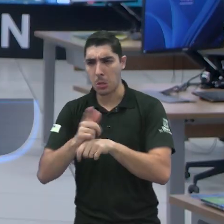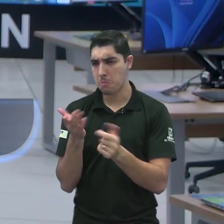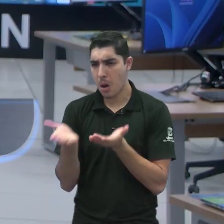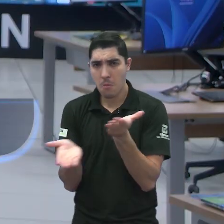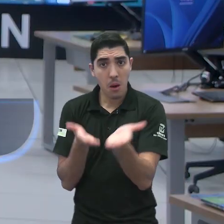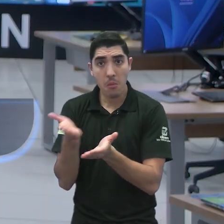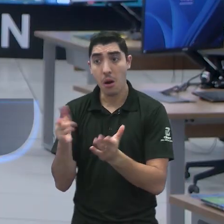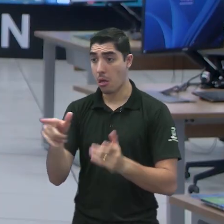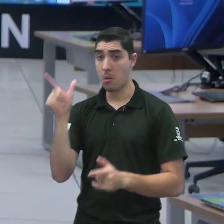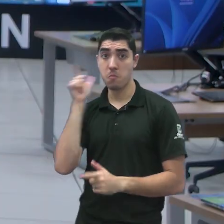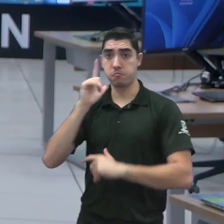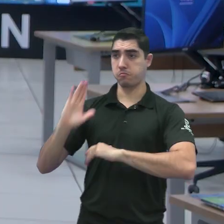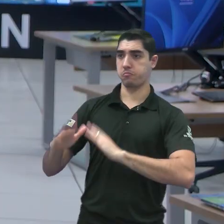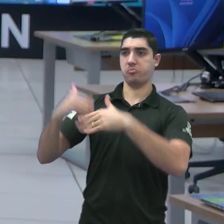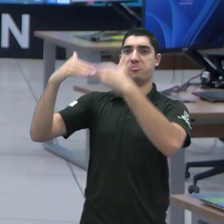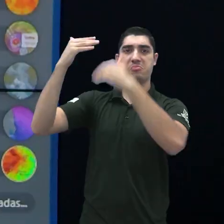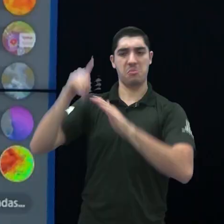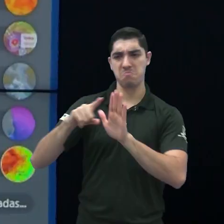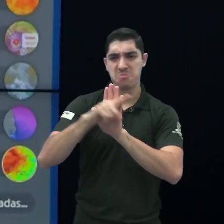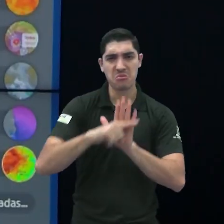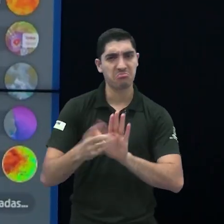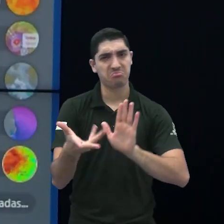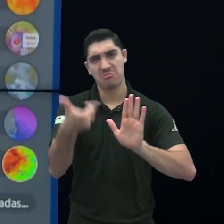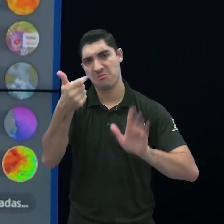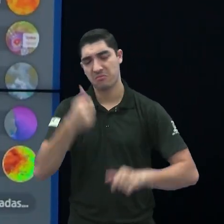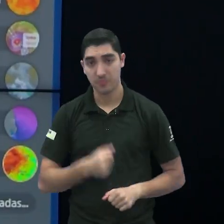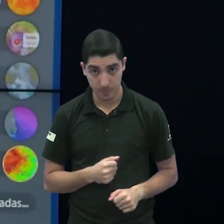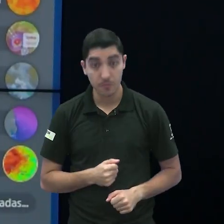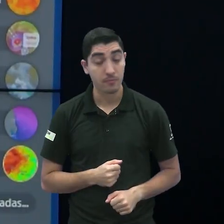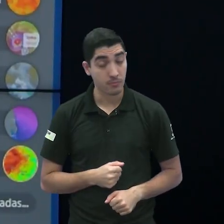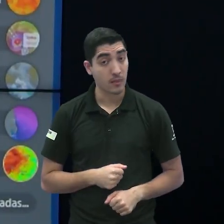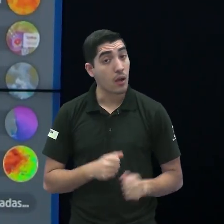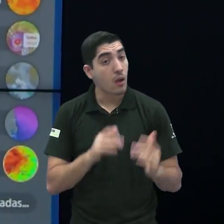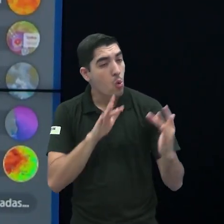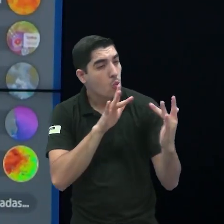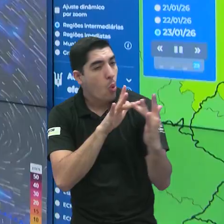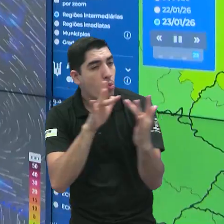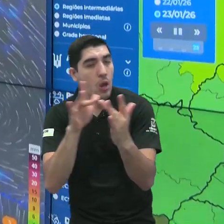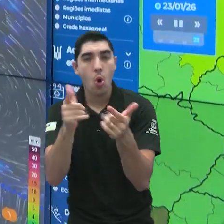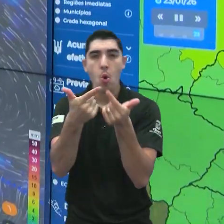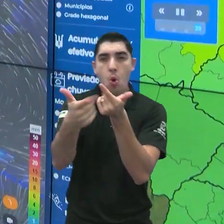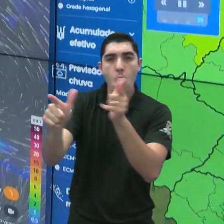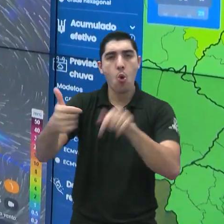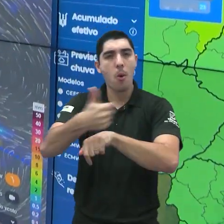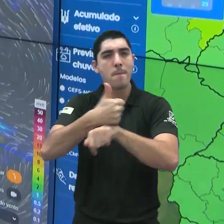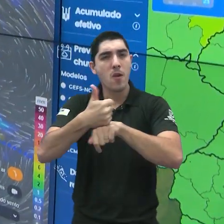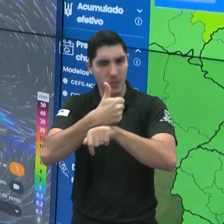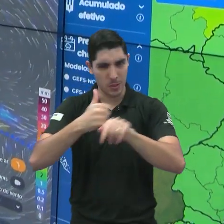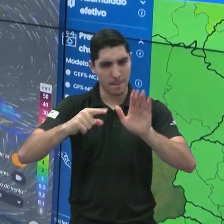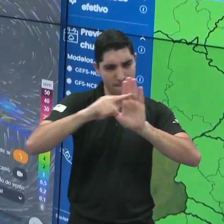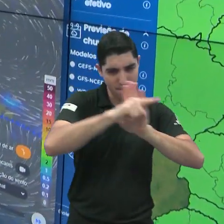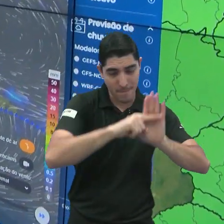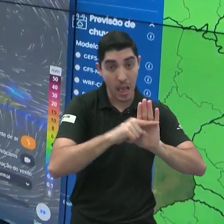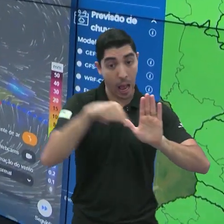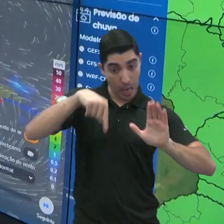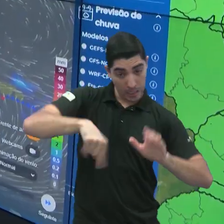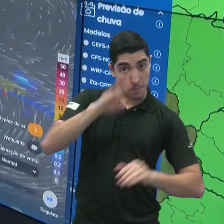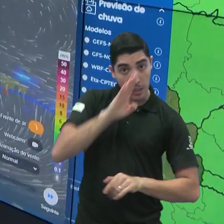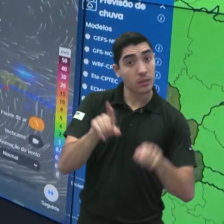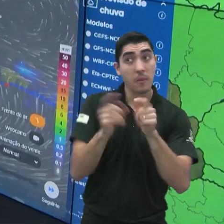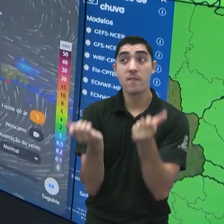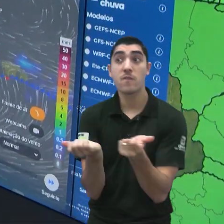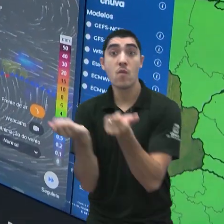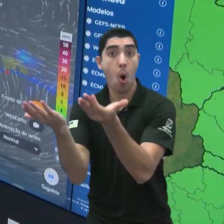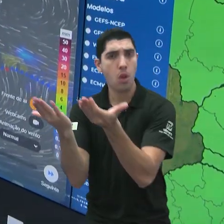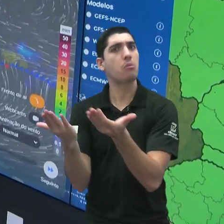acabaram desenvolvendo ótimas pesquisas. O contato com outras pesquisadoras dentro e fora do país também